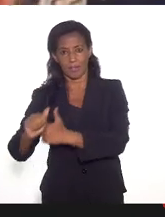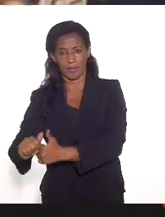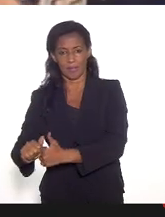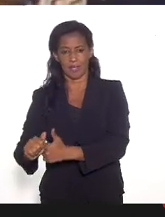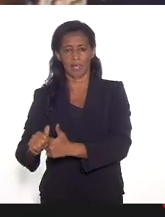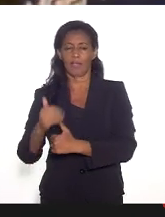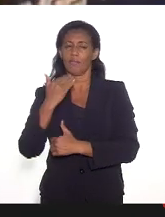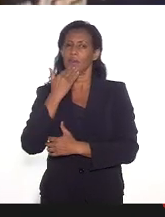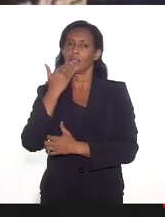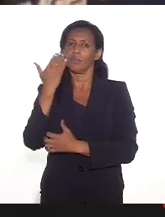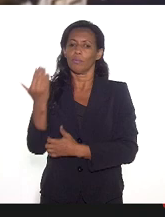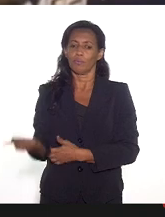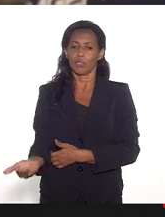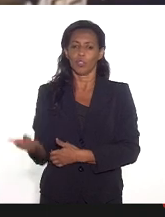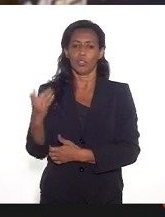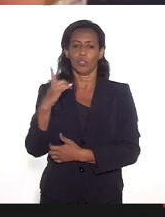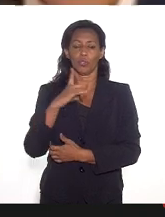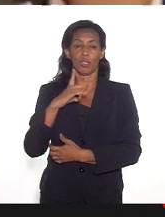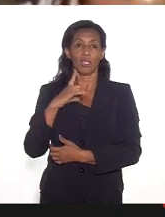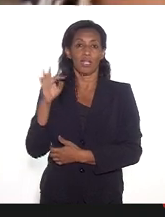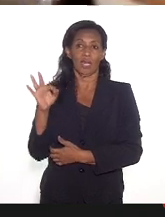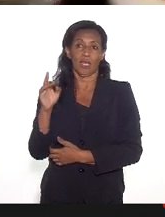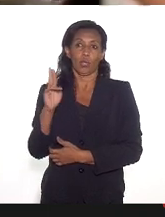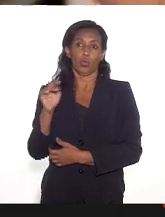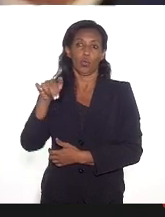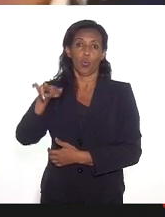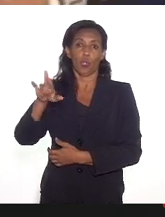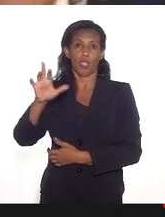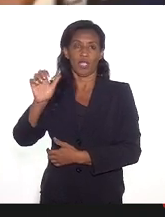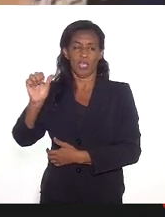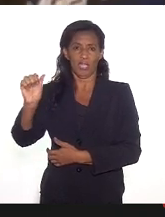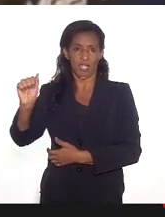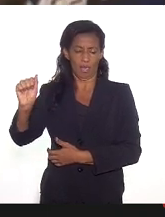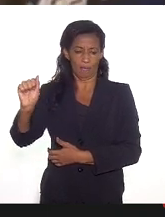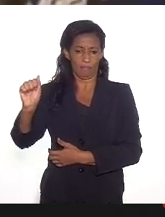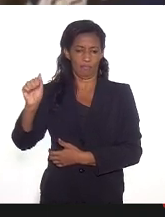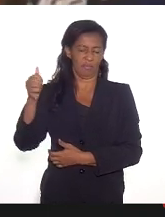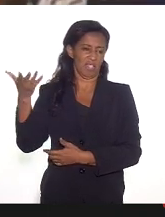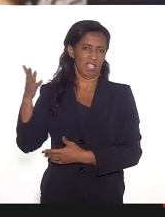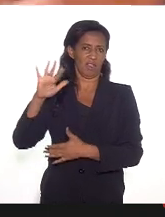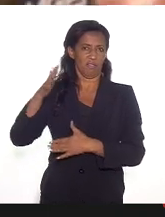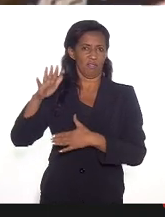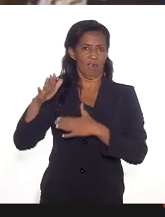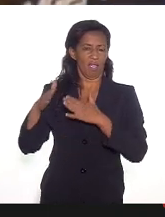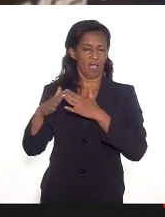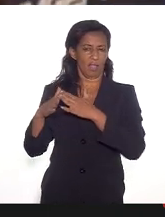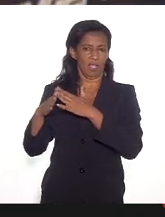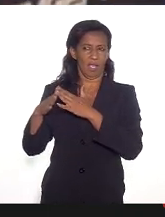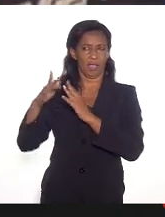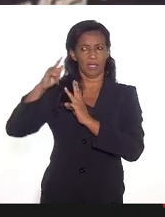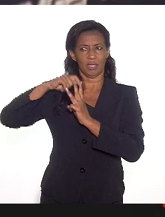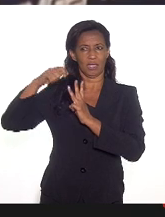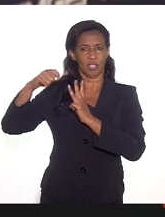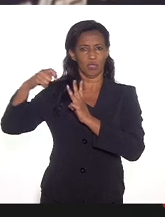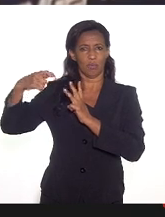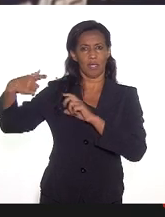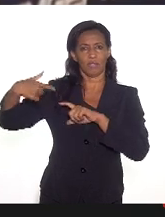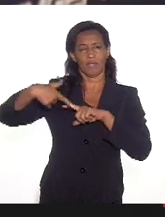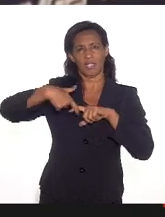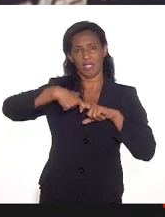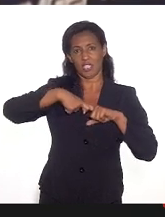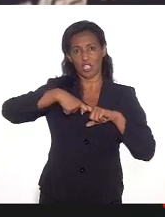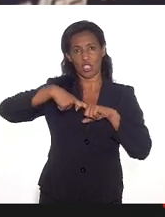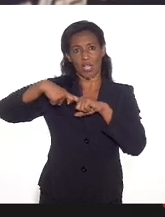licitação internacional e ganhou um estaleiro da Turquia. E o navio deve, até no máximo, no horizonte de 2 meses, ser rebocado do